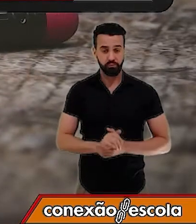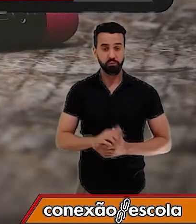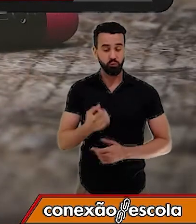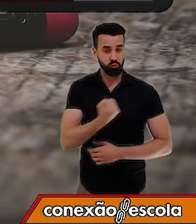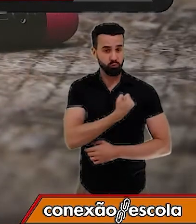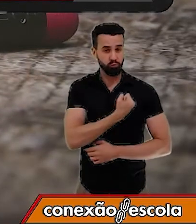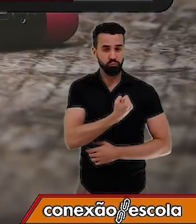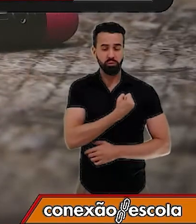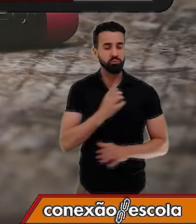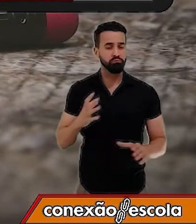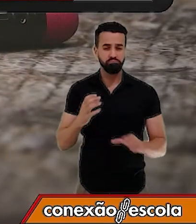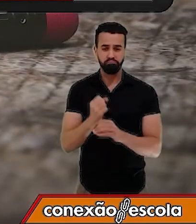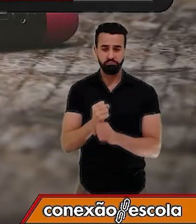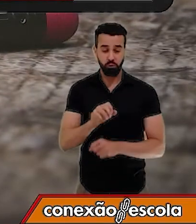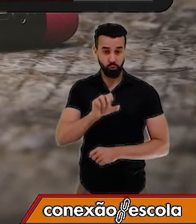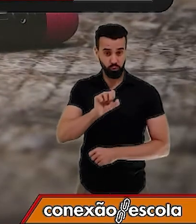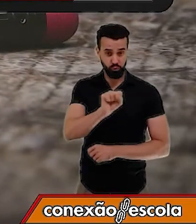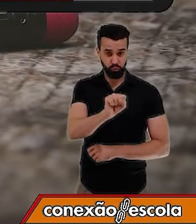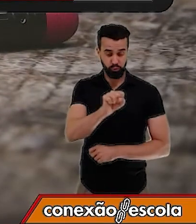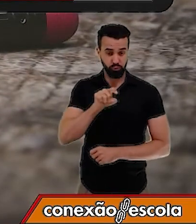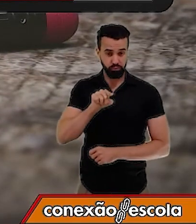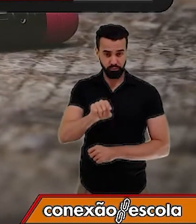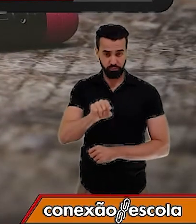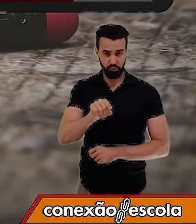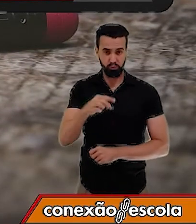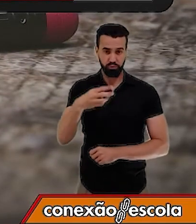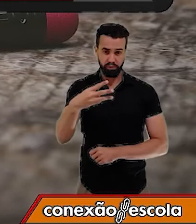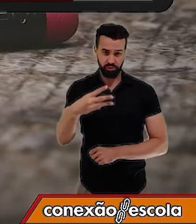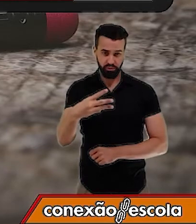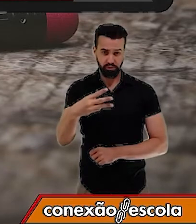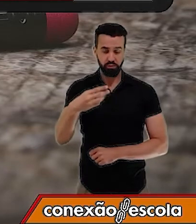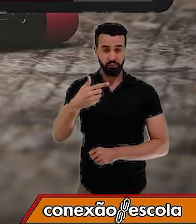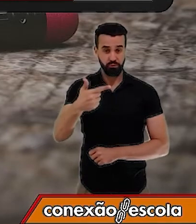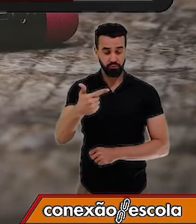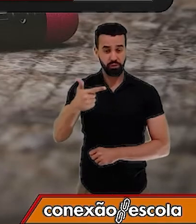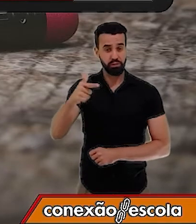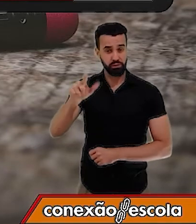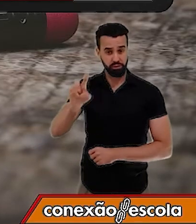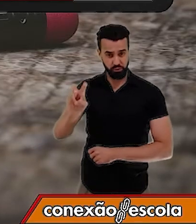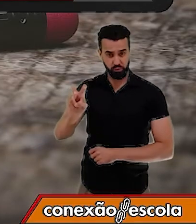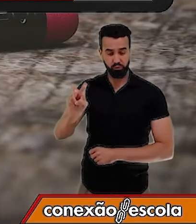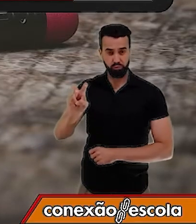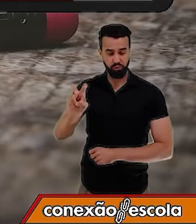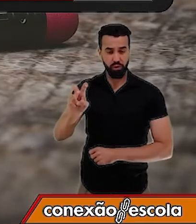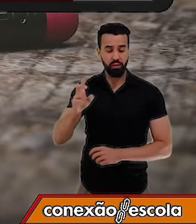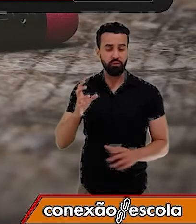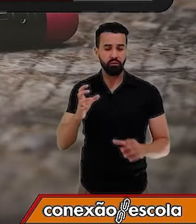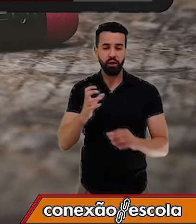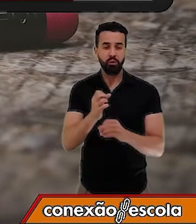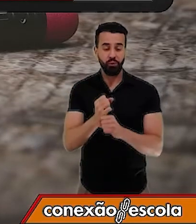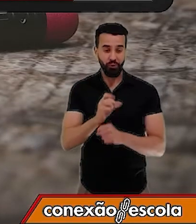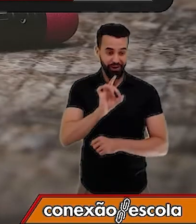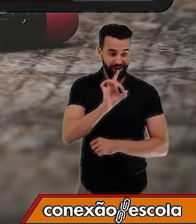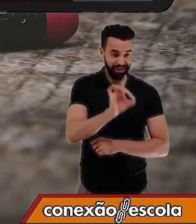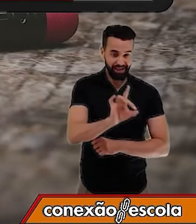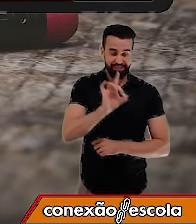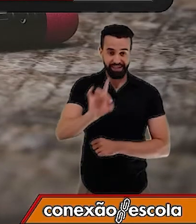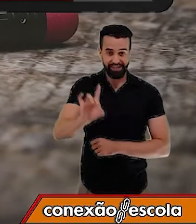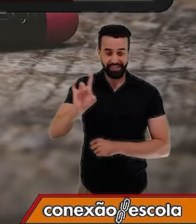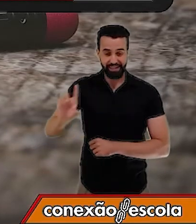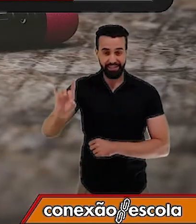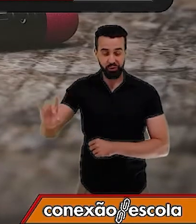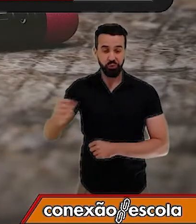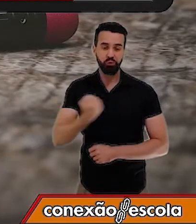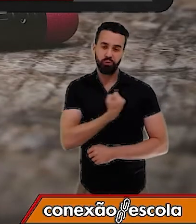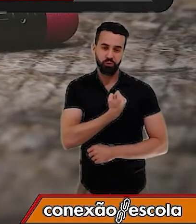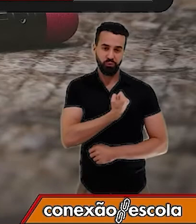número 8.000 mais 300 mais 20 mais 5. Eu tenho o valor de cada um desses algarismos